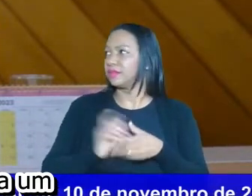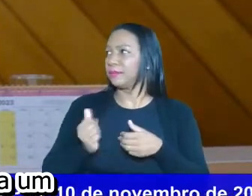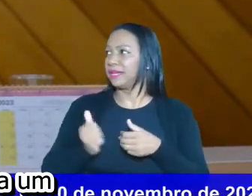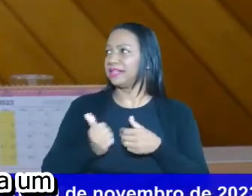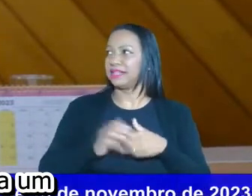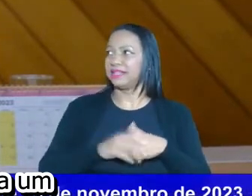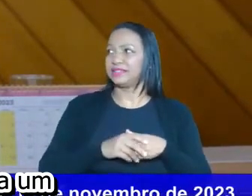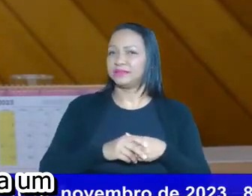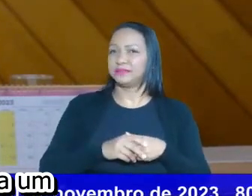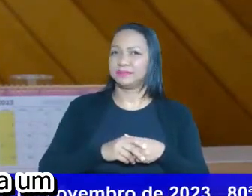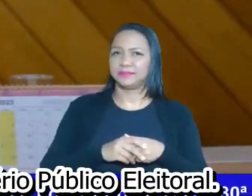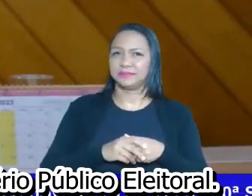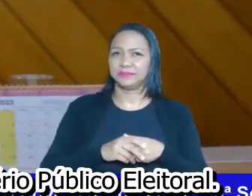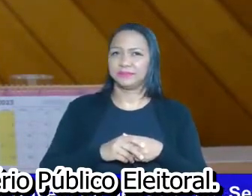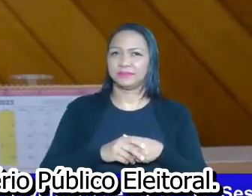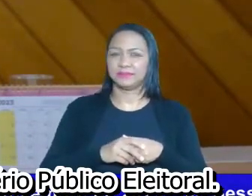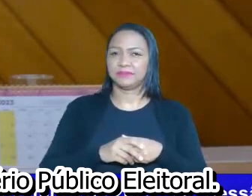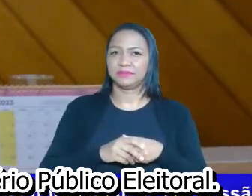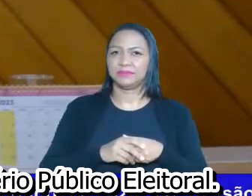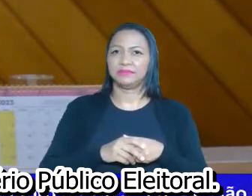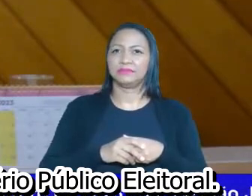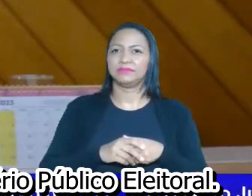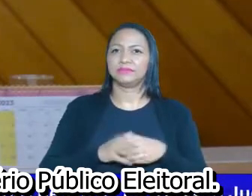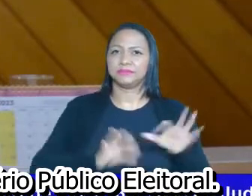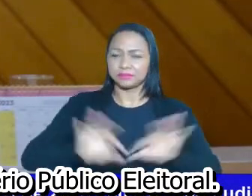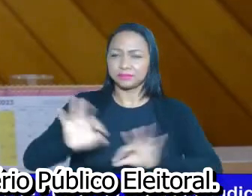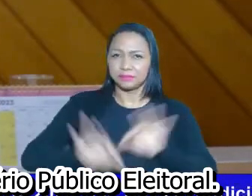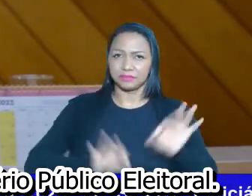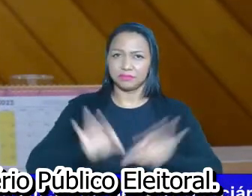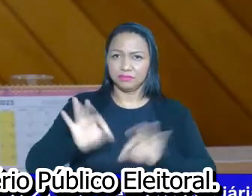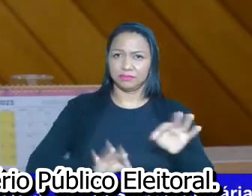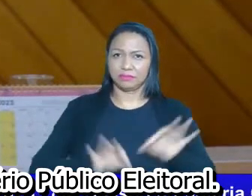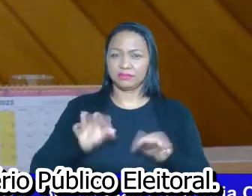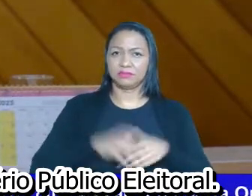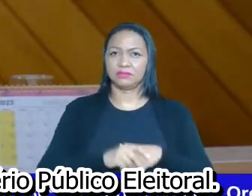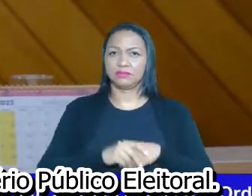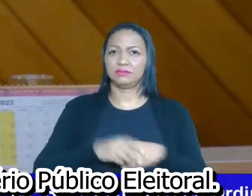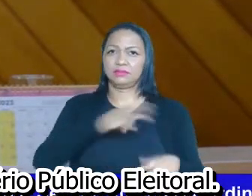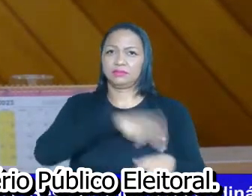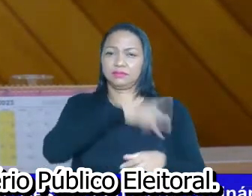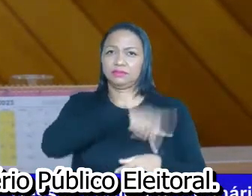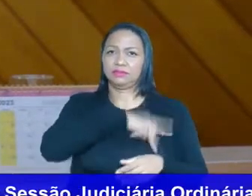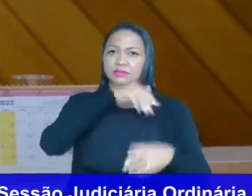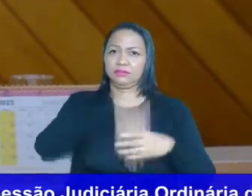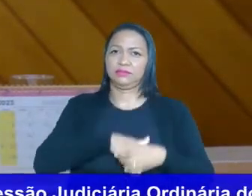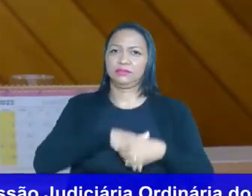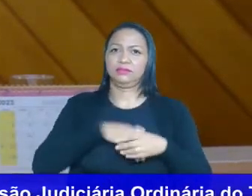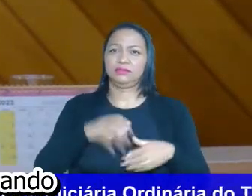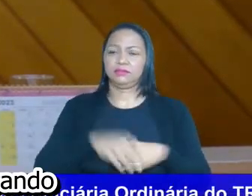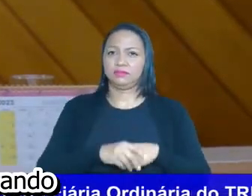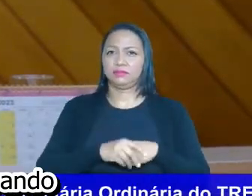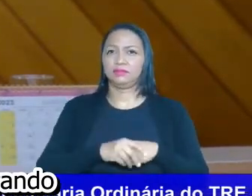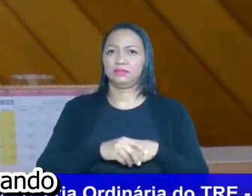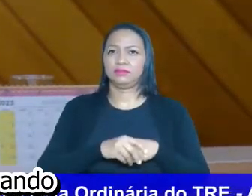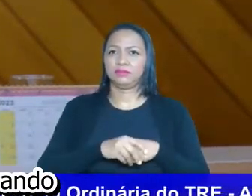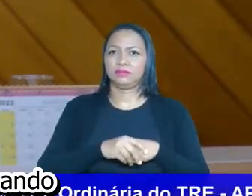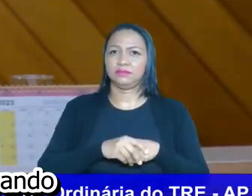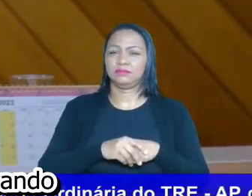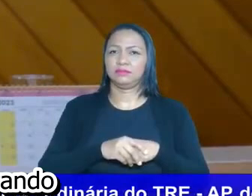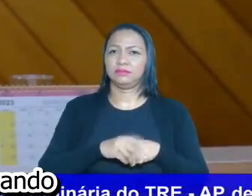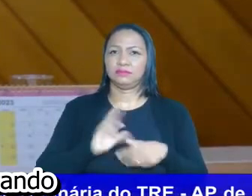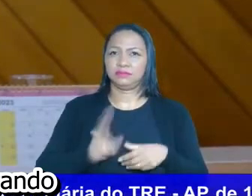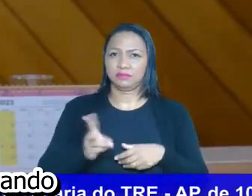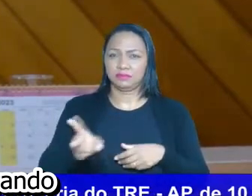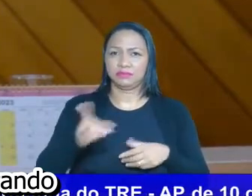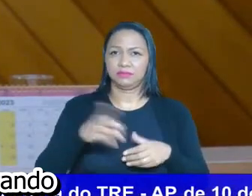o pleno, eu tinha um entendimento que se alinhava de algum modo com o Ministério Público Eleitoral. Eu sempre considerei